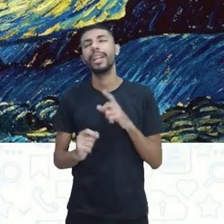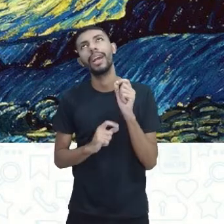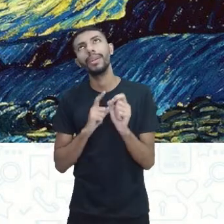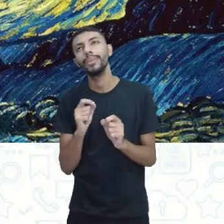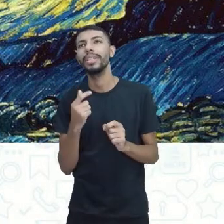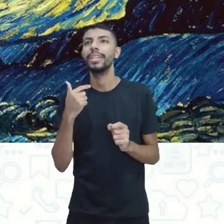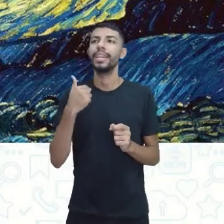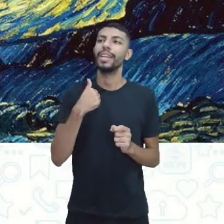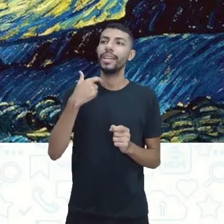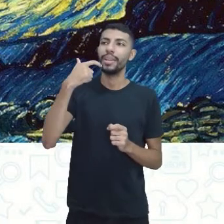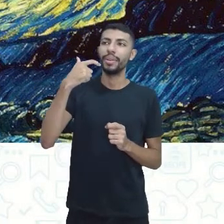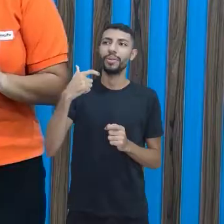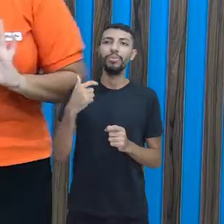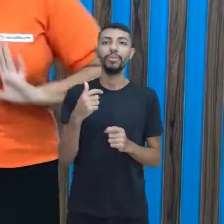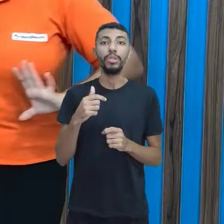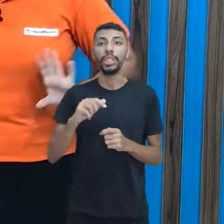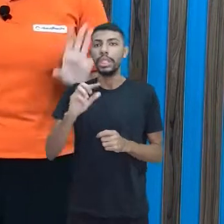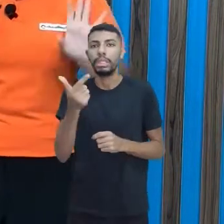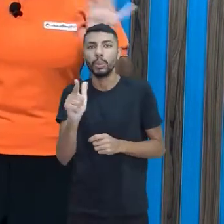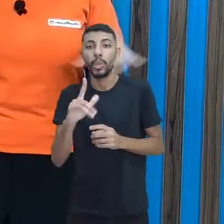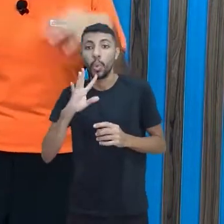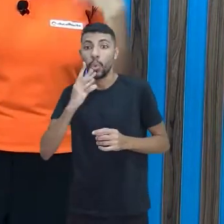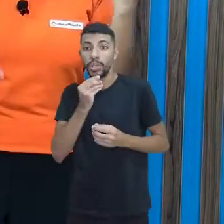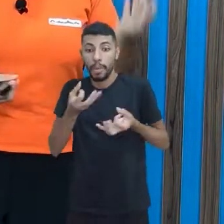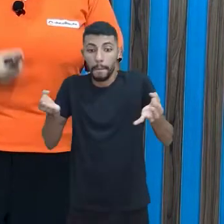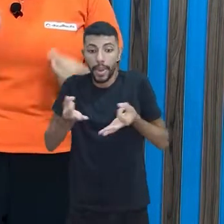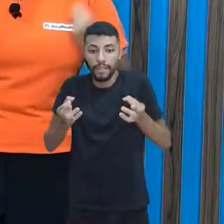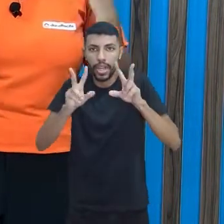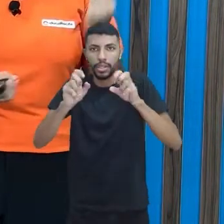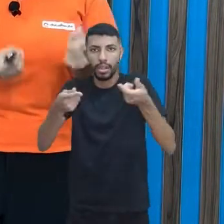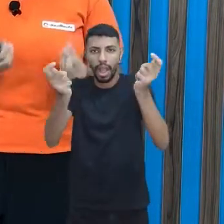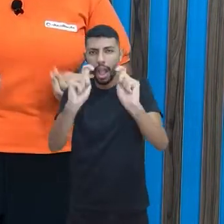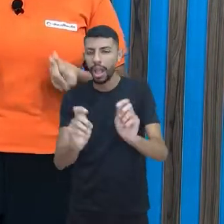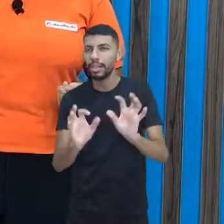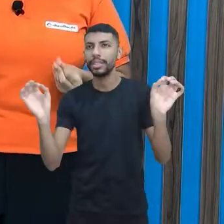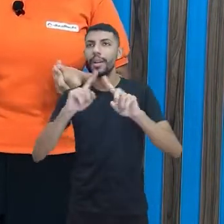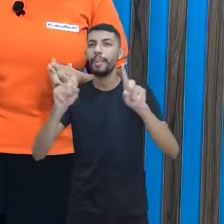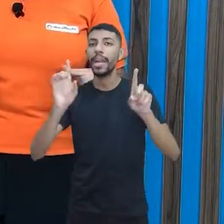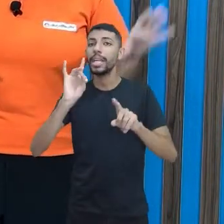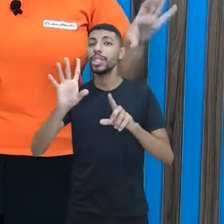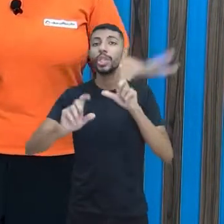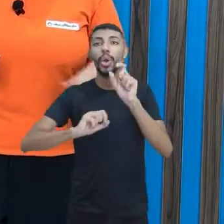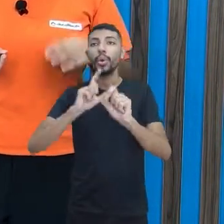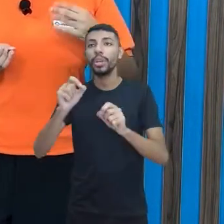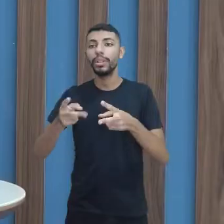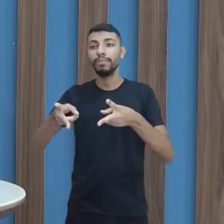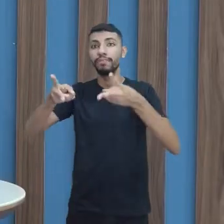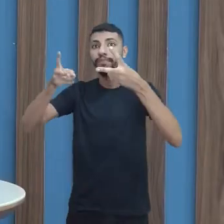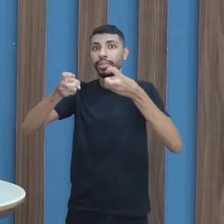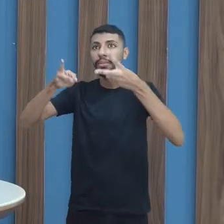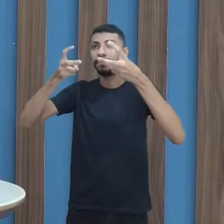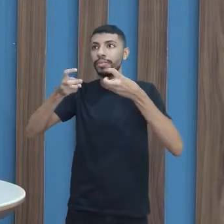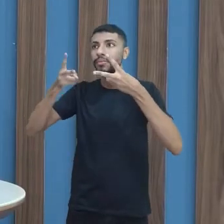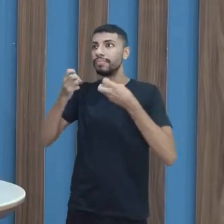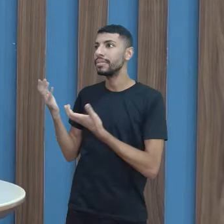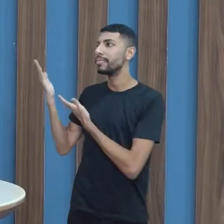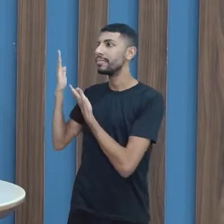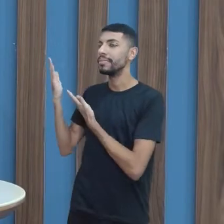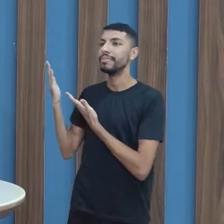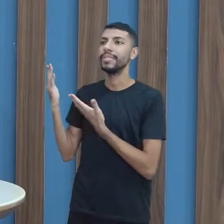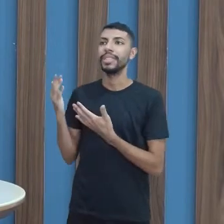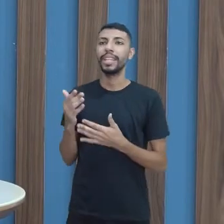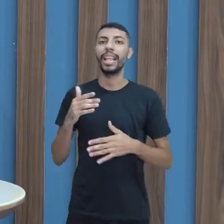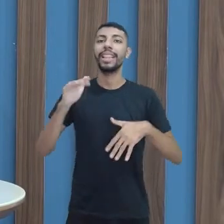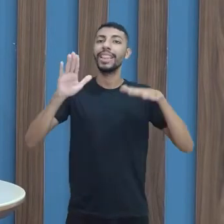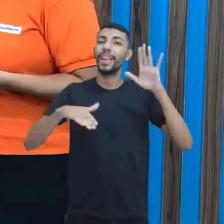sou completamente leiga em arte, gente. É só uma impressão interpretativa mesmo. Professora Vilma, a professora Dini. Pois é, deveriam